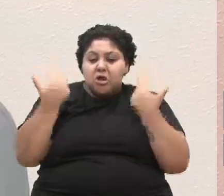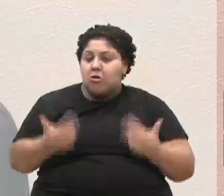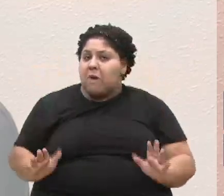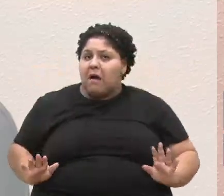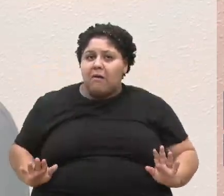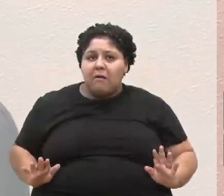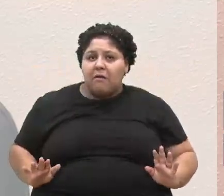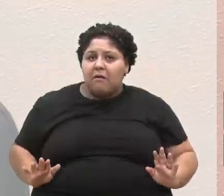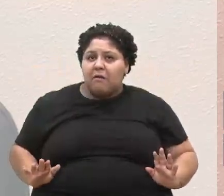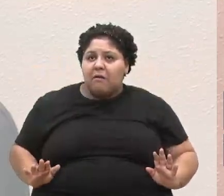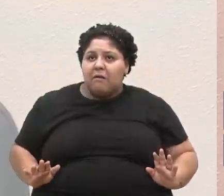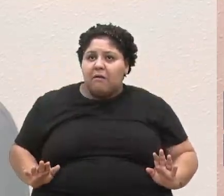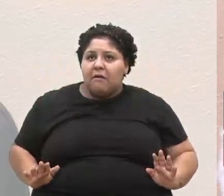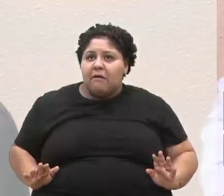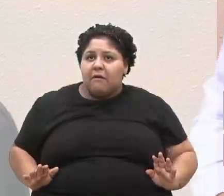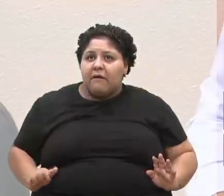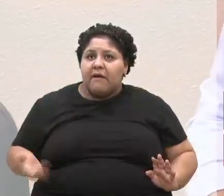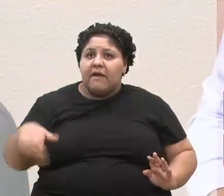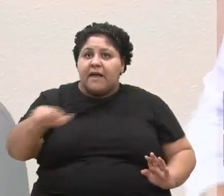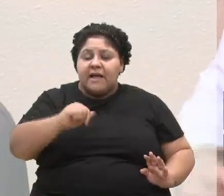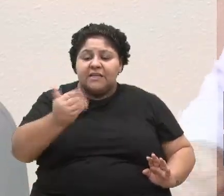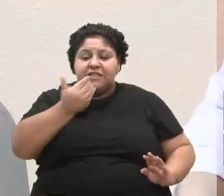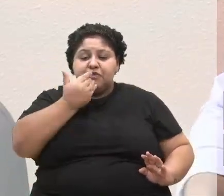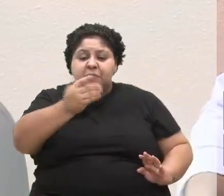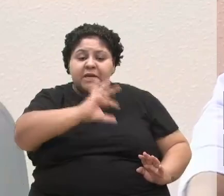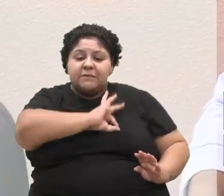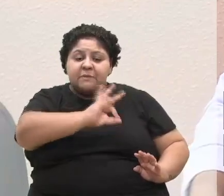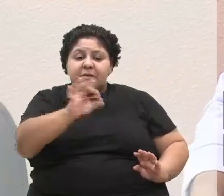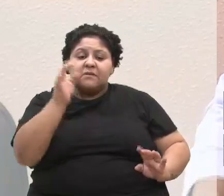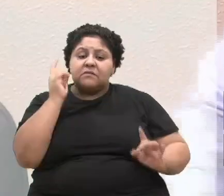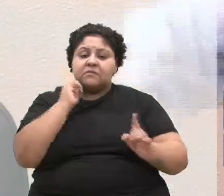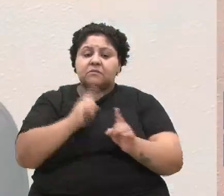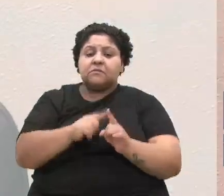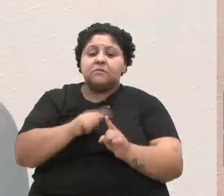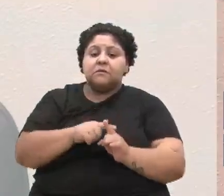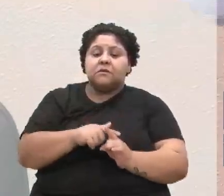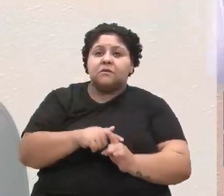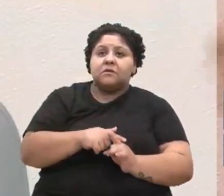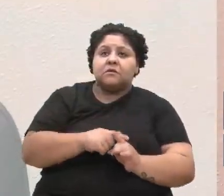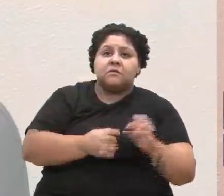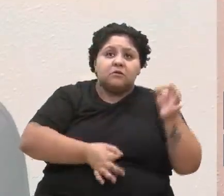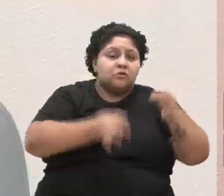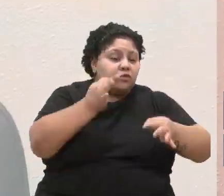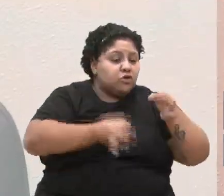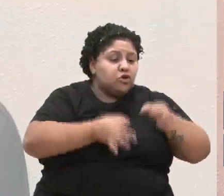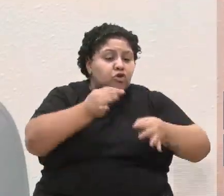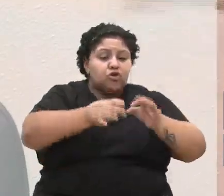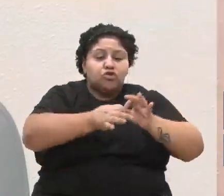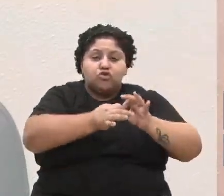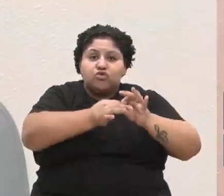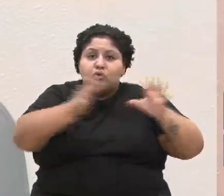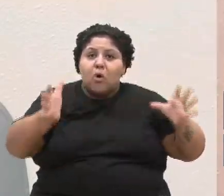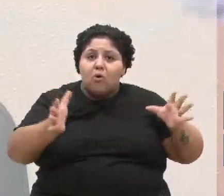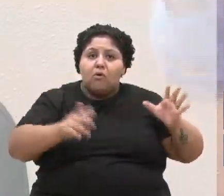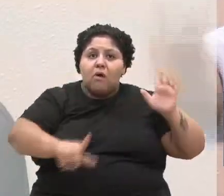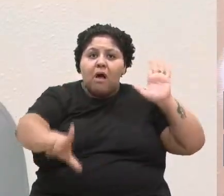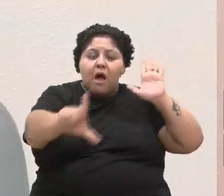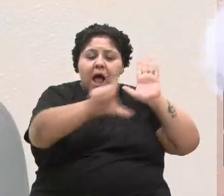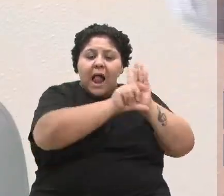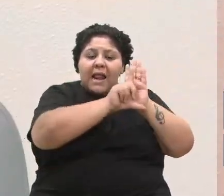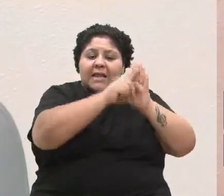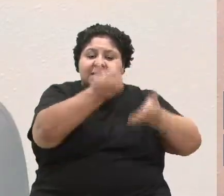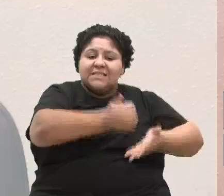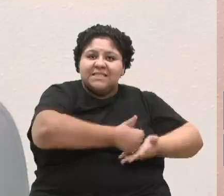mais efetivo a gente pede para a brigada, o porquê? Porque o judiciário solta, porque as leis